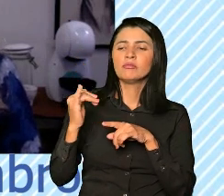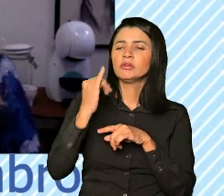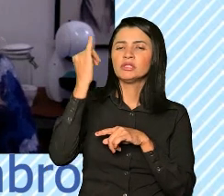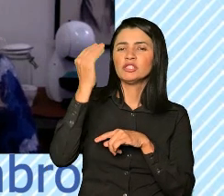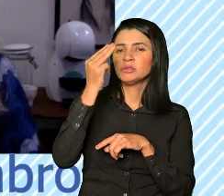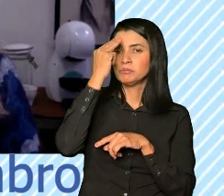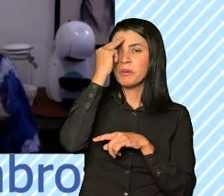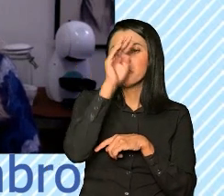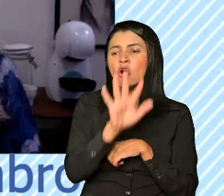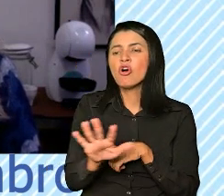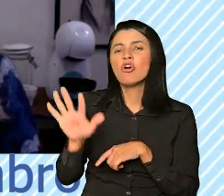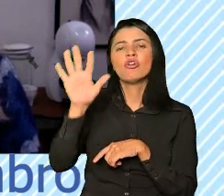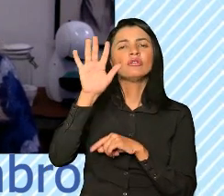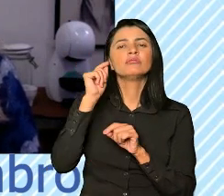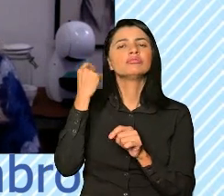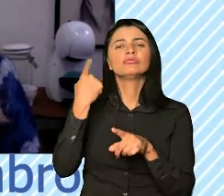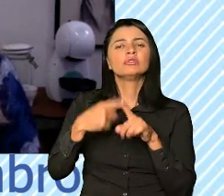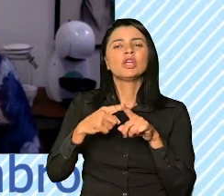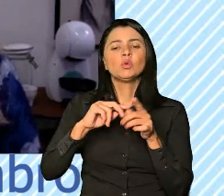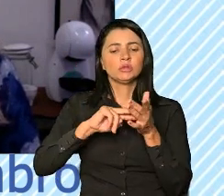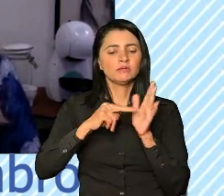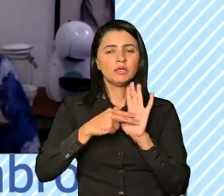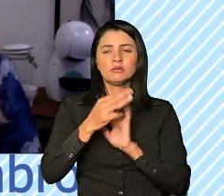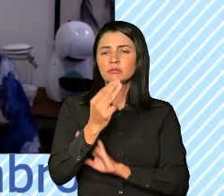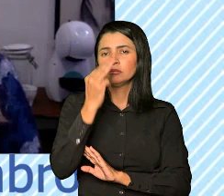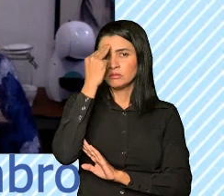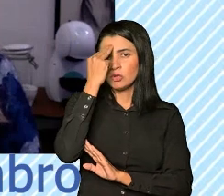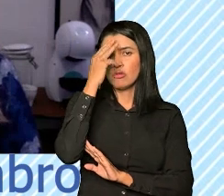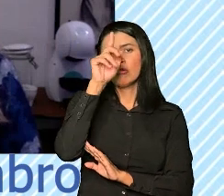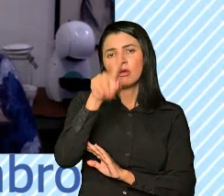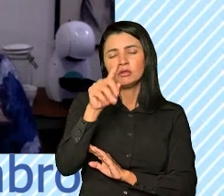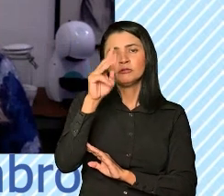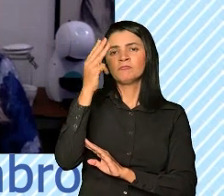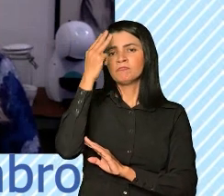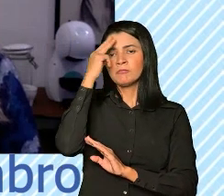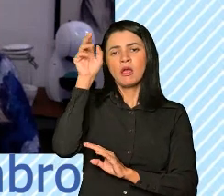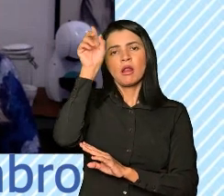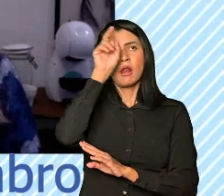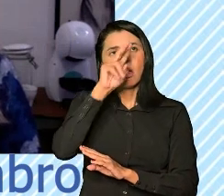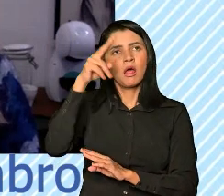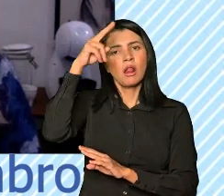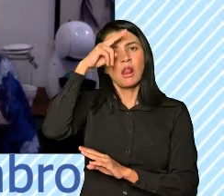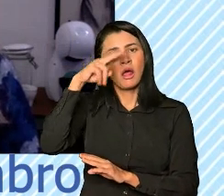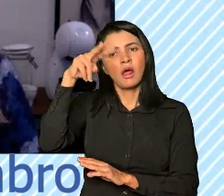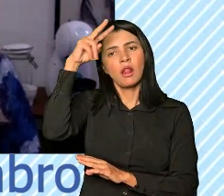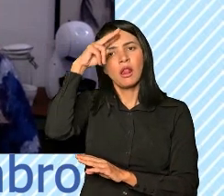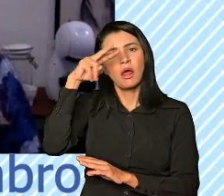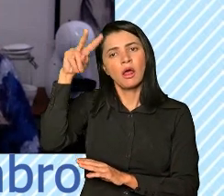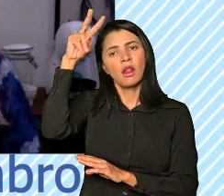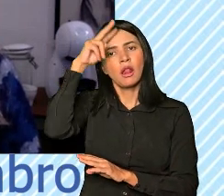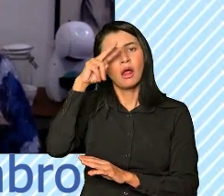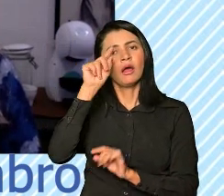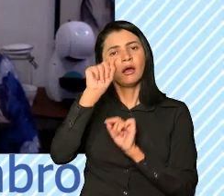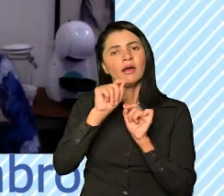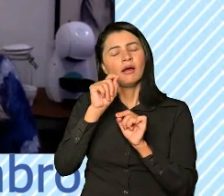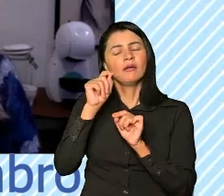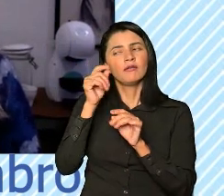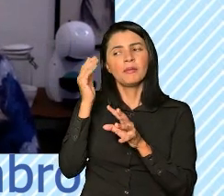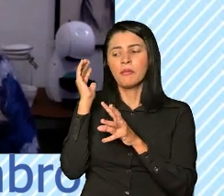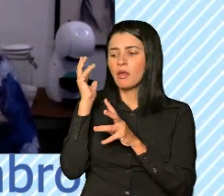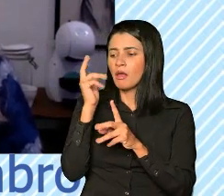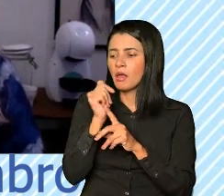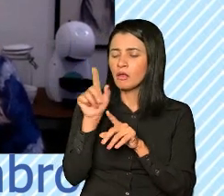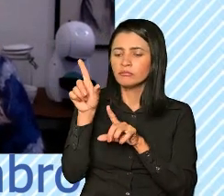né? Então, o que seria a memória? Seria esse ato de rememorar, e esse rememorar vem de uma necessária triagem, de